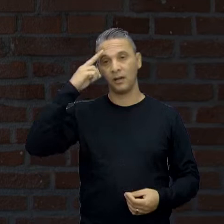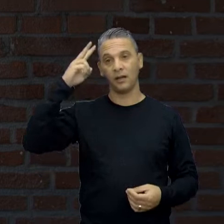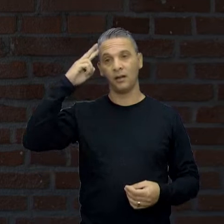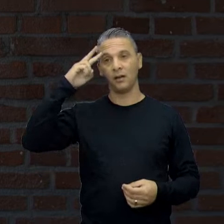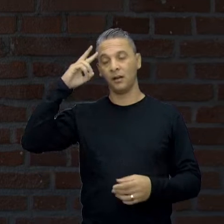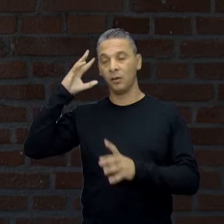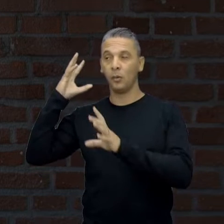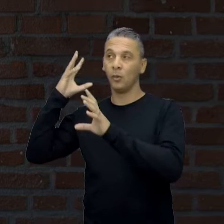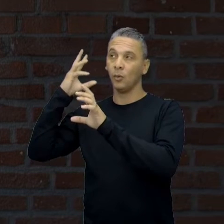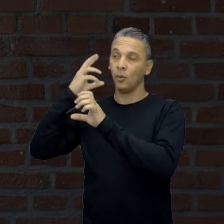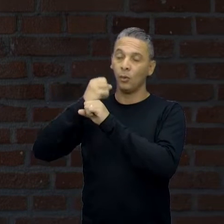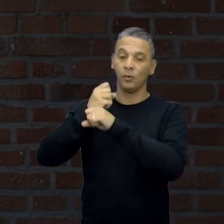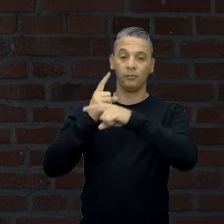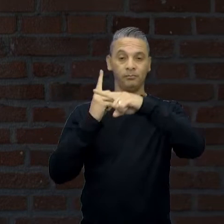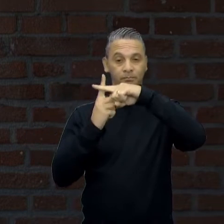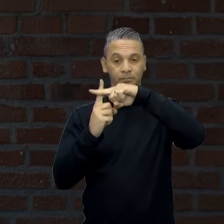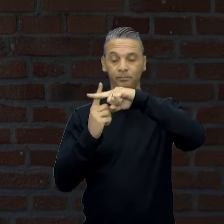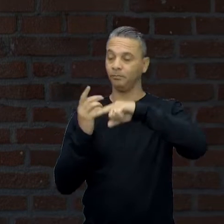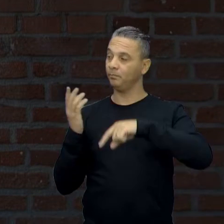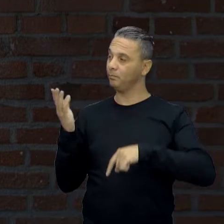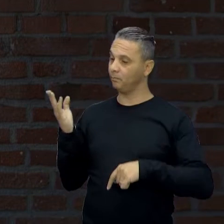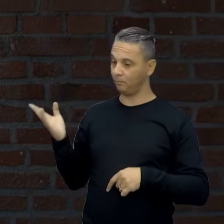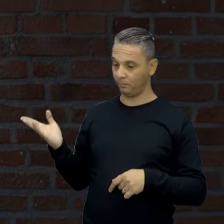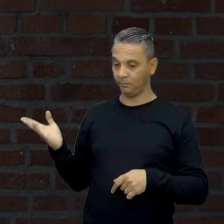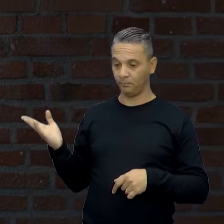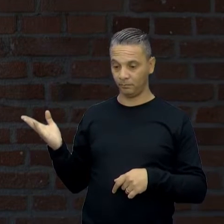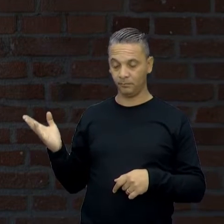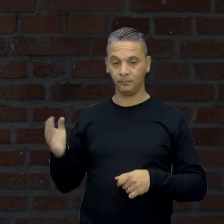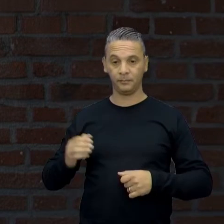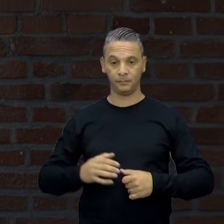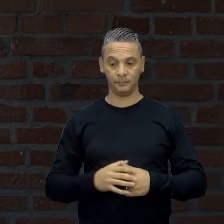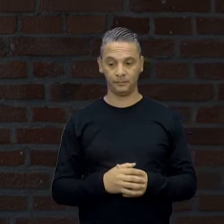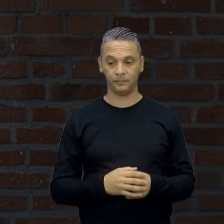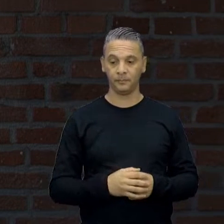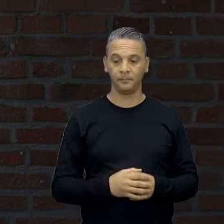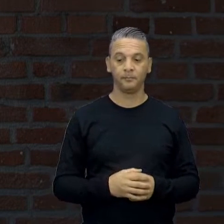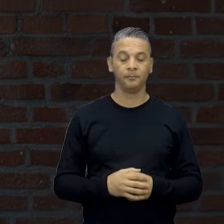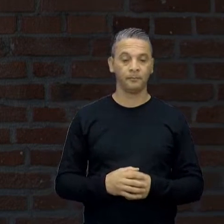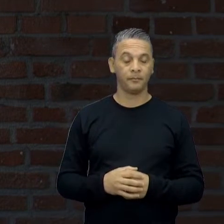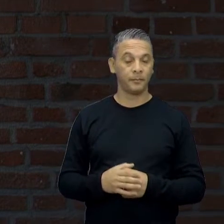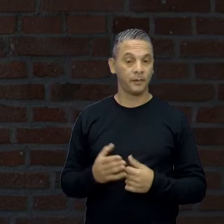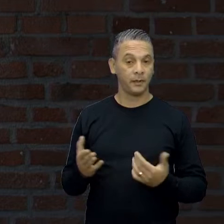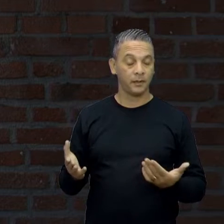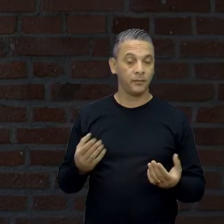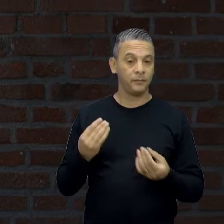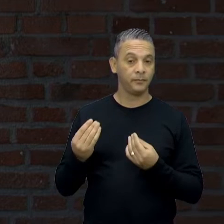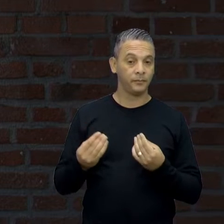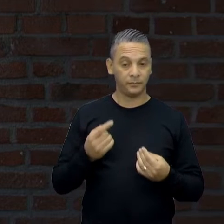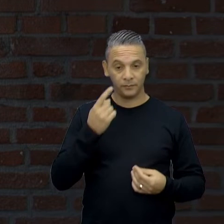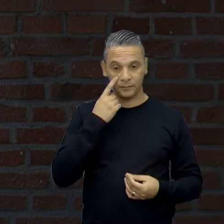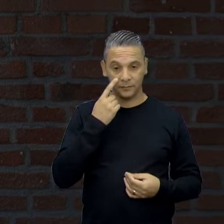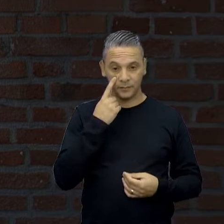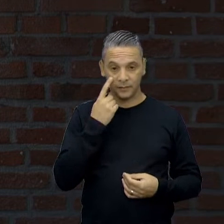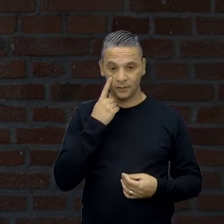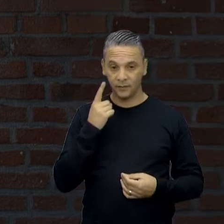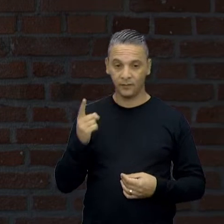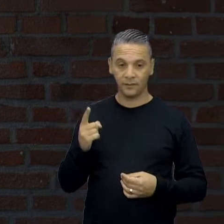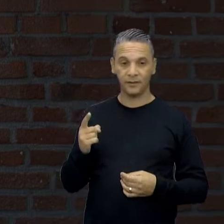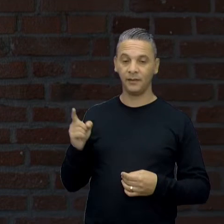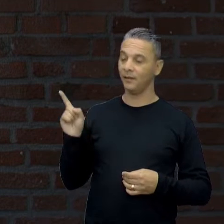desta catedral que a gente viu lá no mapa mental da aula de hoje, tá? Então, eu coloquei ali o símbolo também